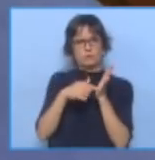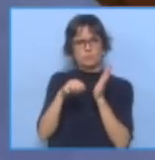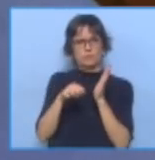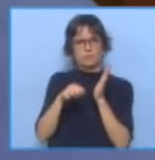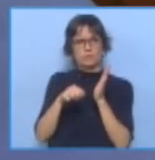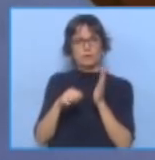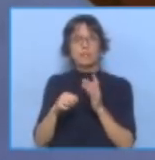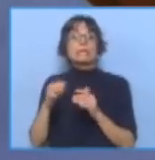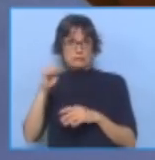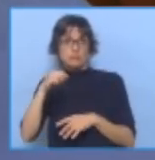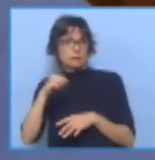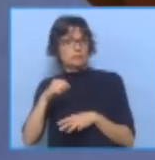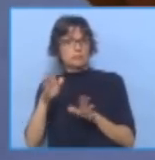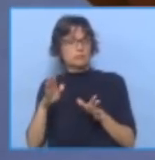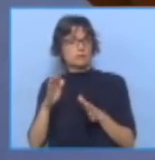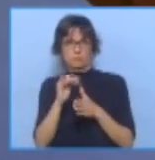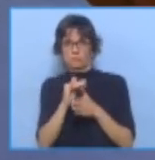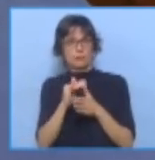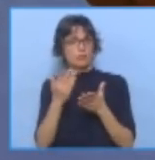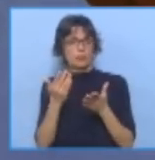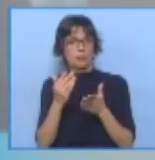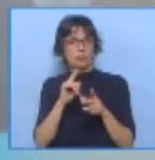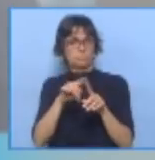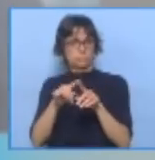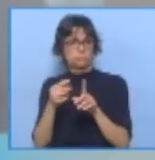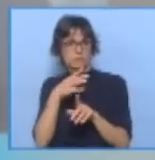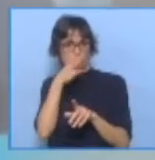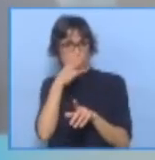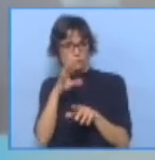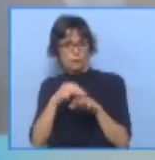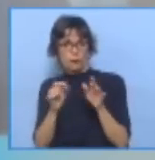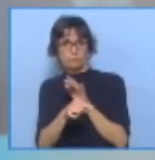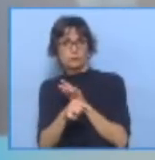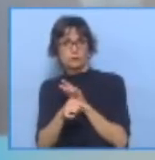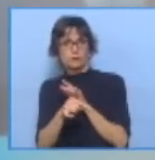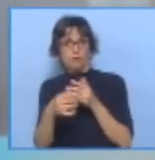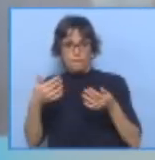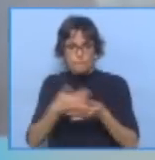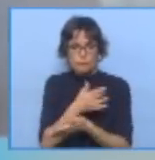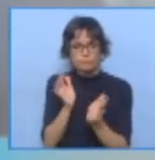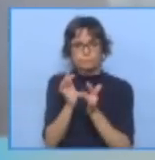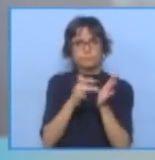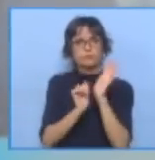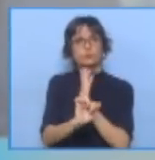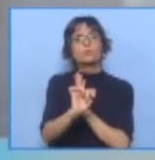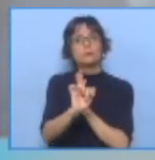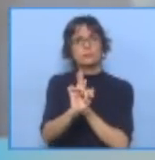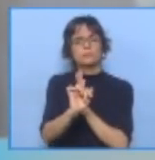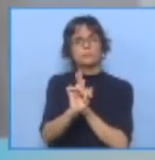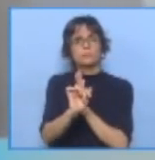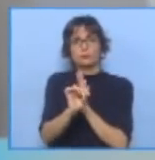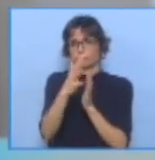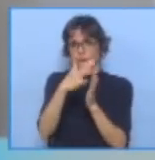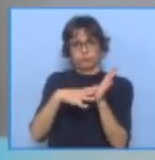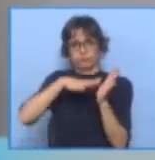aos Hebreus, enfim, a morte de Cristo refaz a relação. E é o que nos diz este texto aqui em